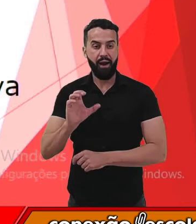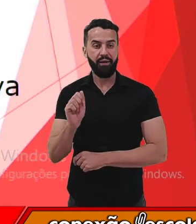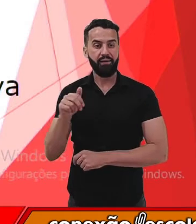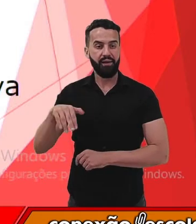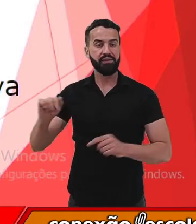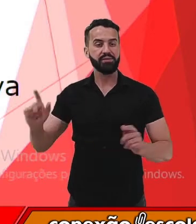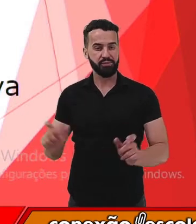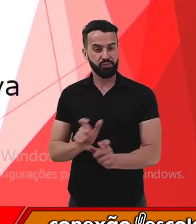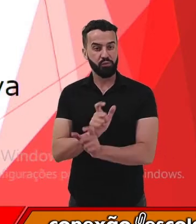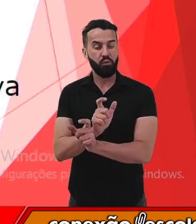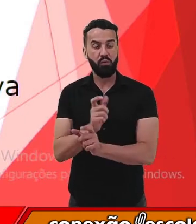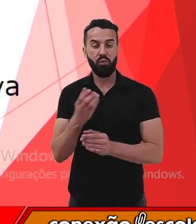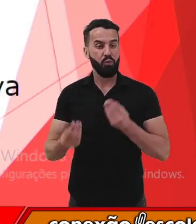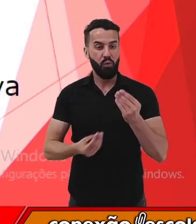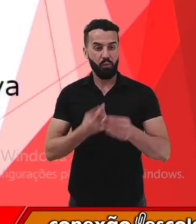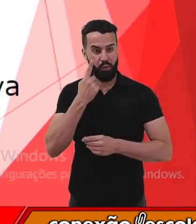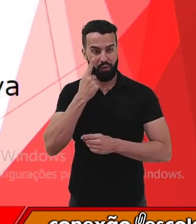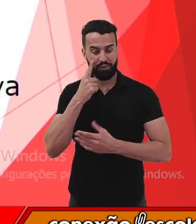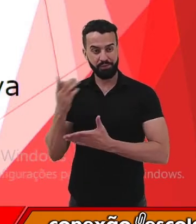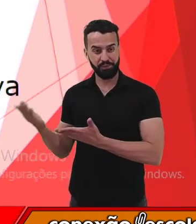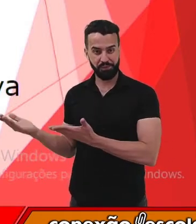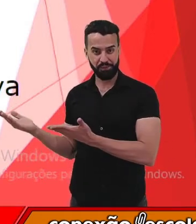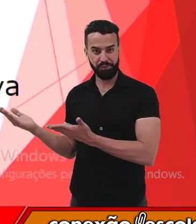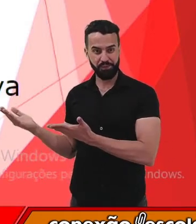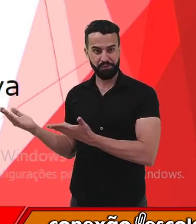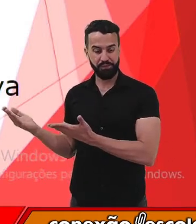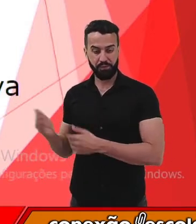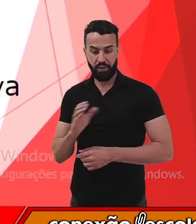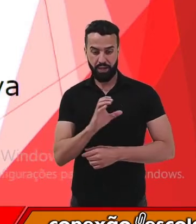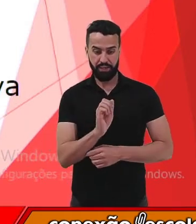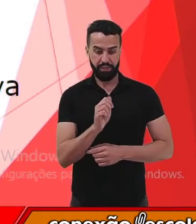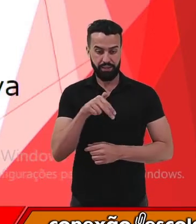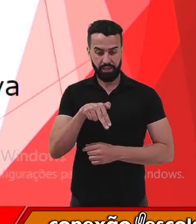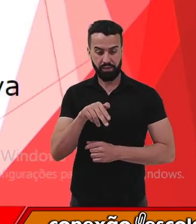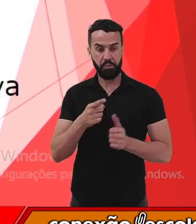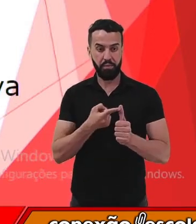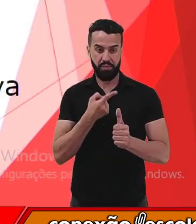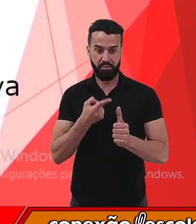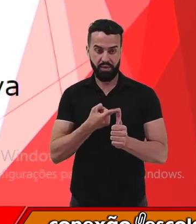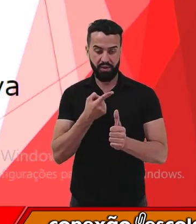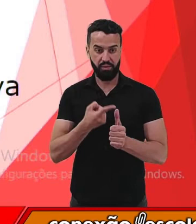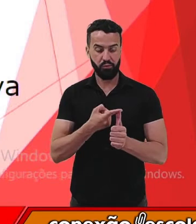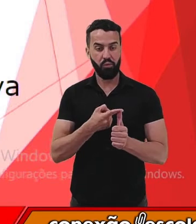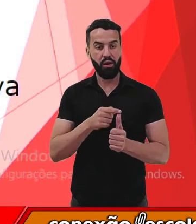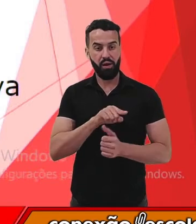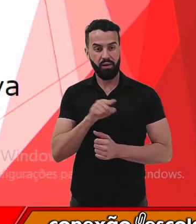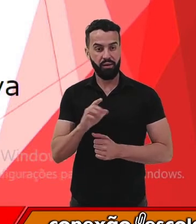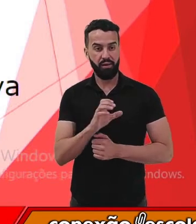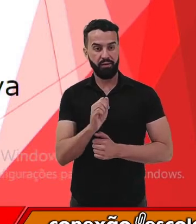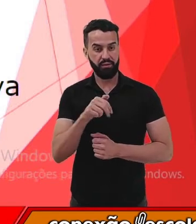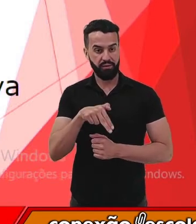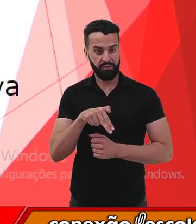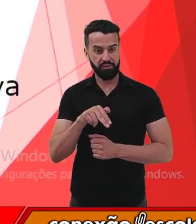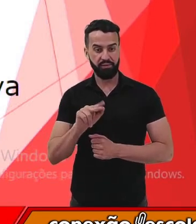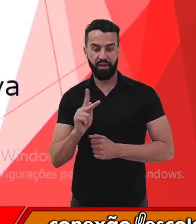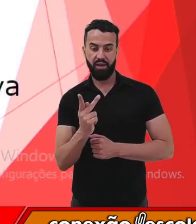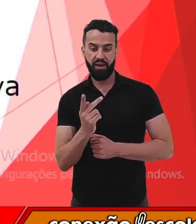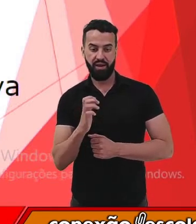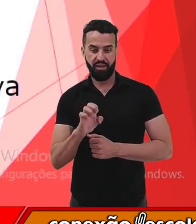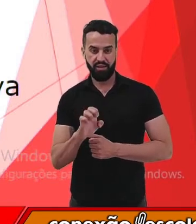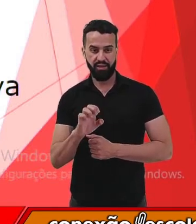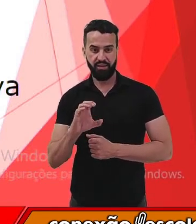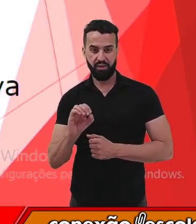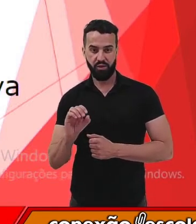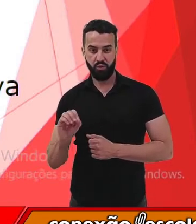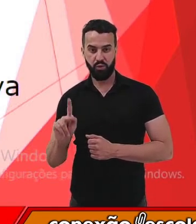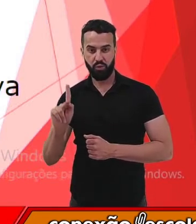da mesma forma. O can passa a ficar em primeiro plano, antes do sujeito, e aí fica can he cook?